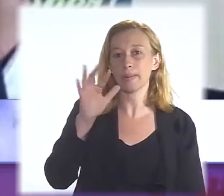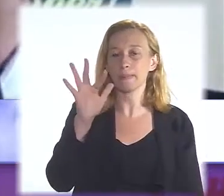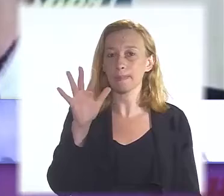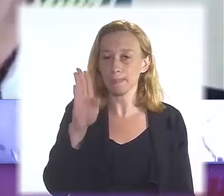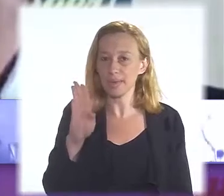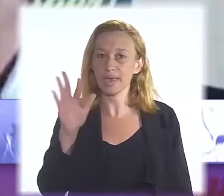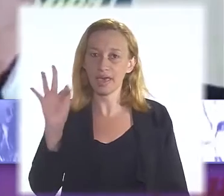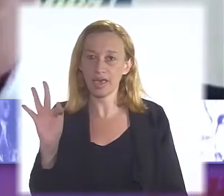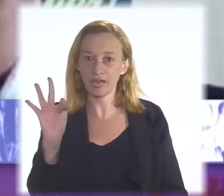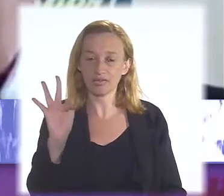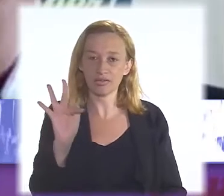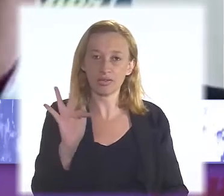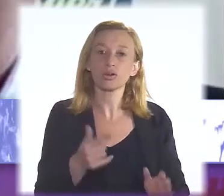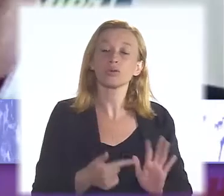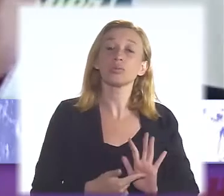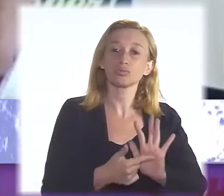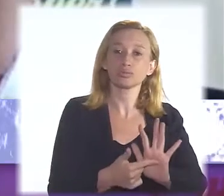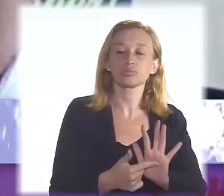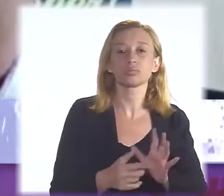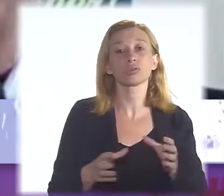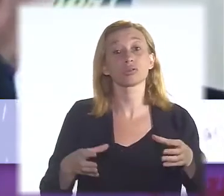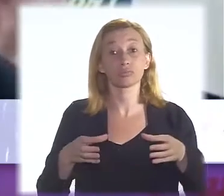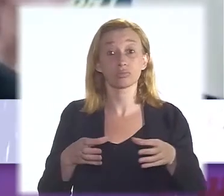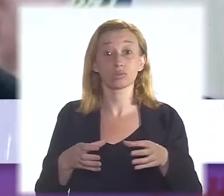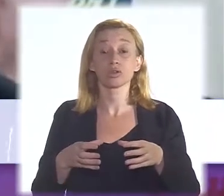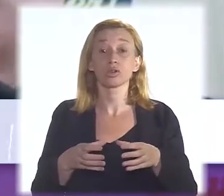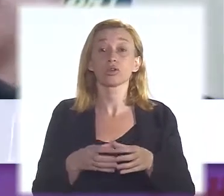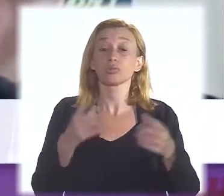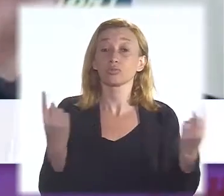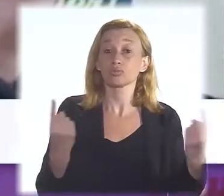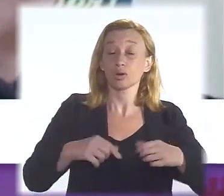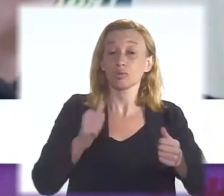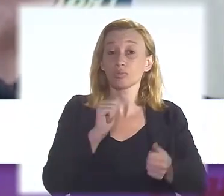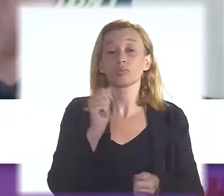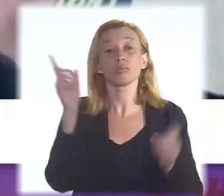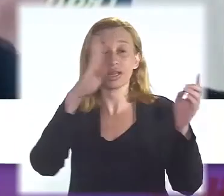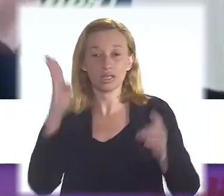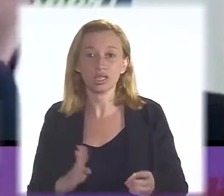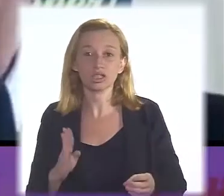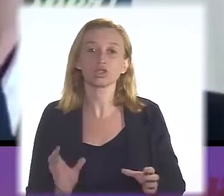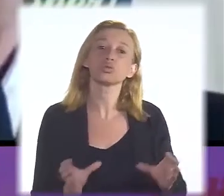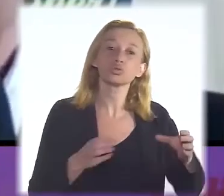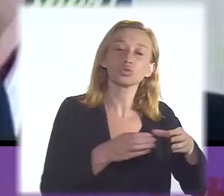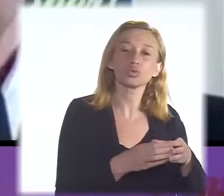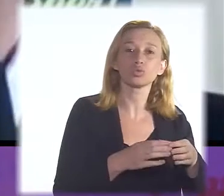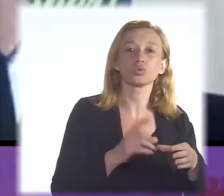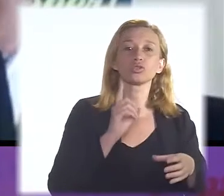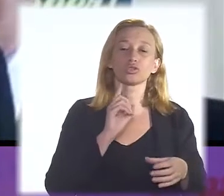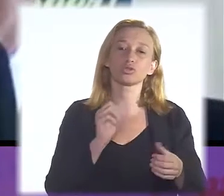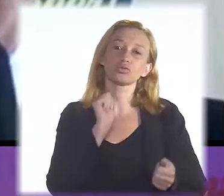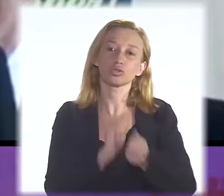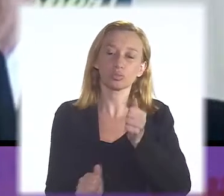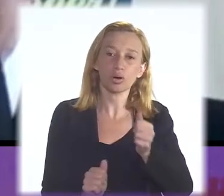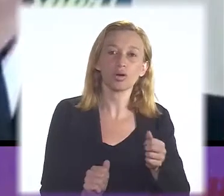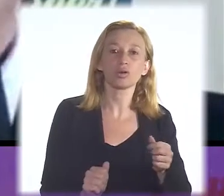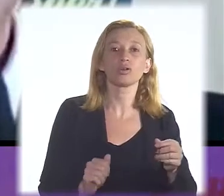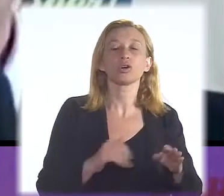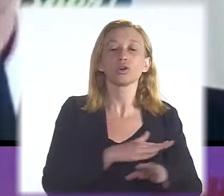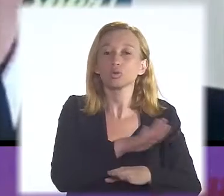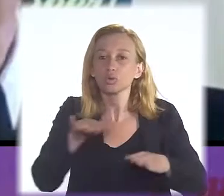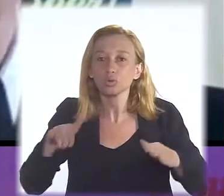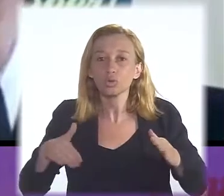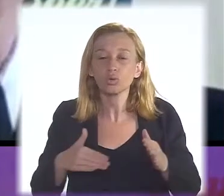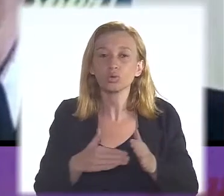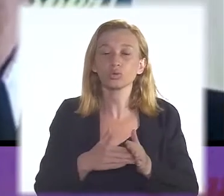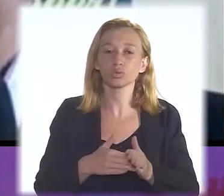CBF impôs no Campeonato Brasileiro. Se acertou com os clubes, comissões técnicas e jogadores. Tudo